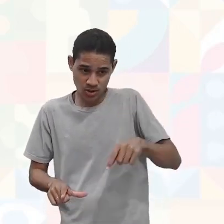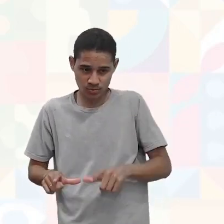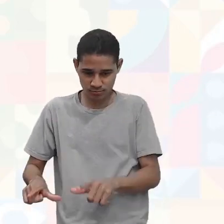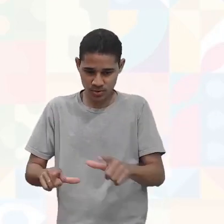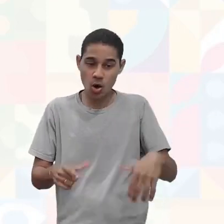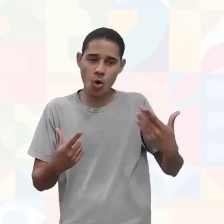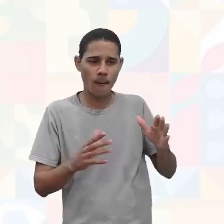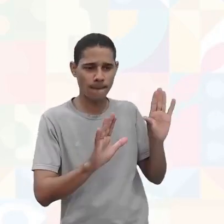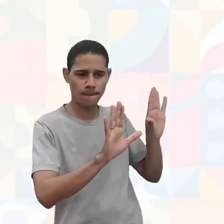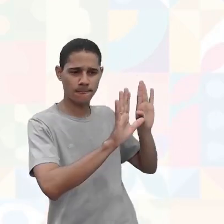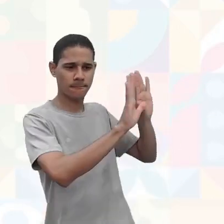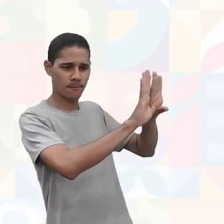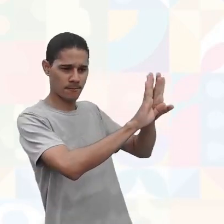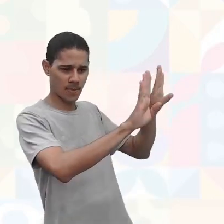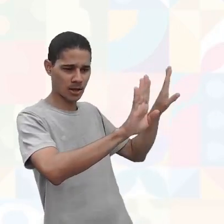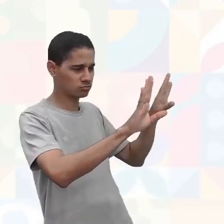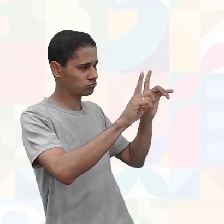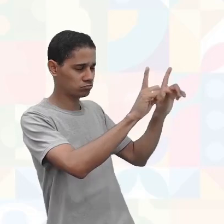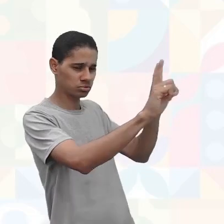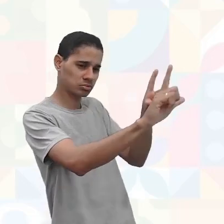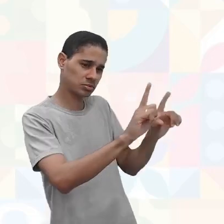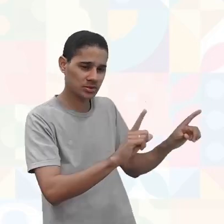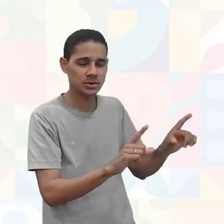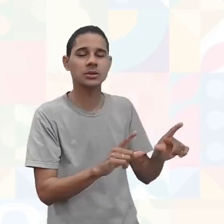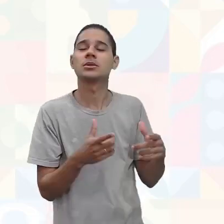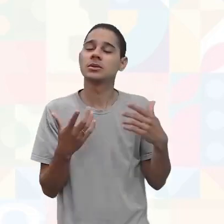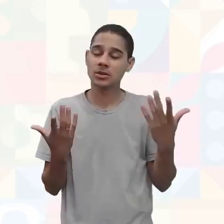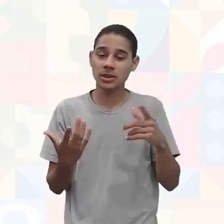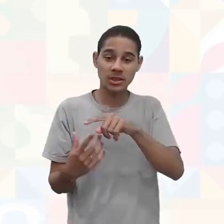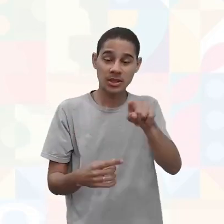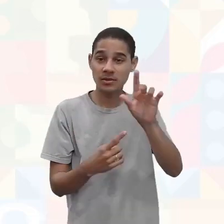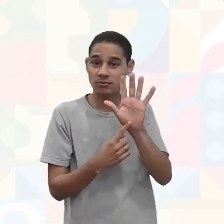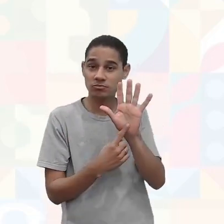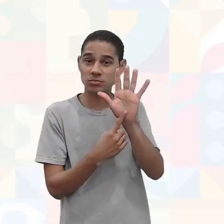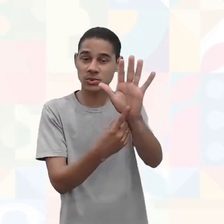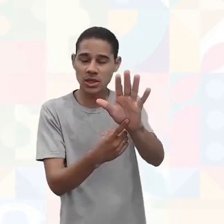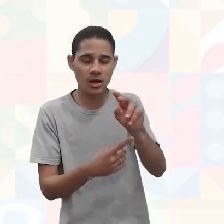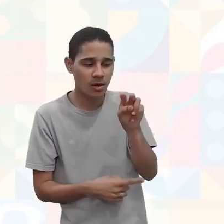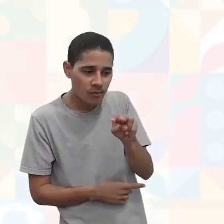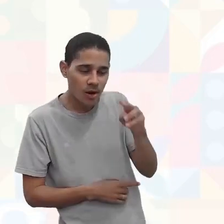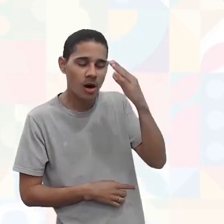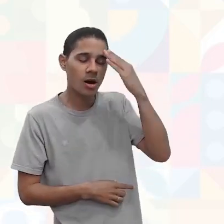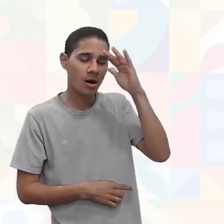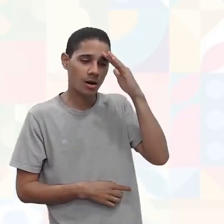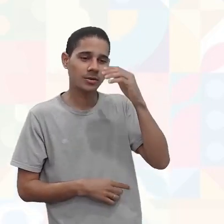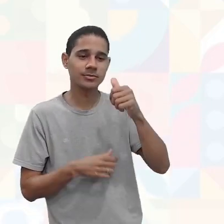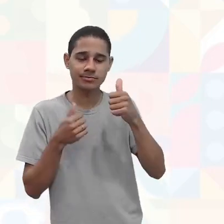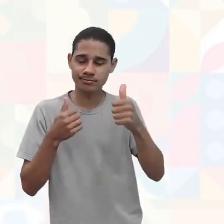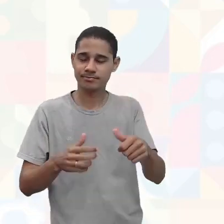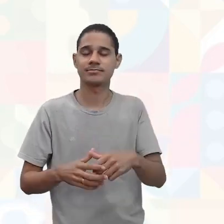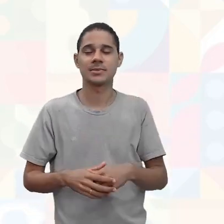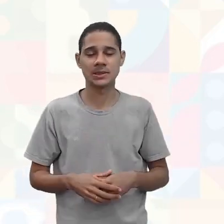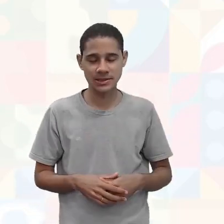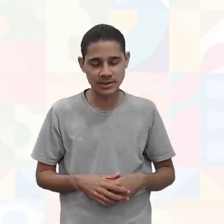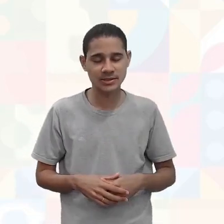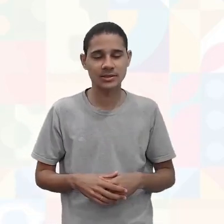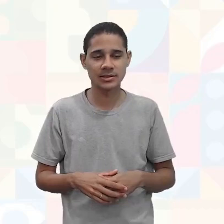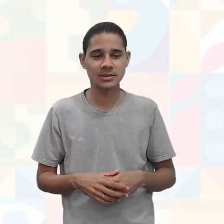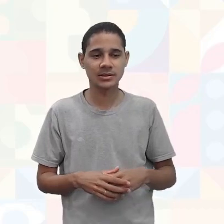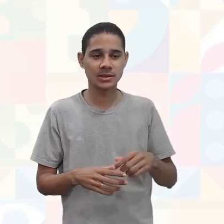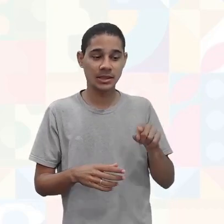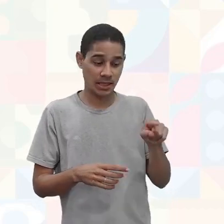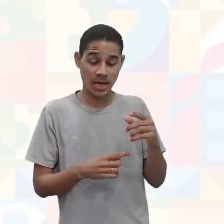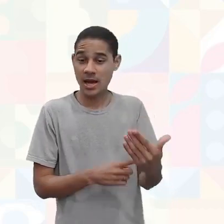na parede, tá? Essa representação visual que vai fazer com que a gente tenha aí uma